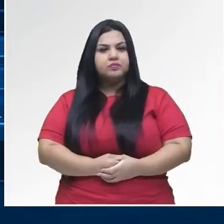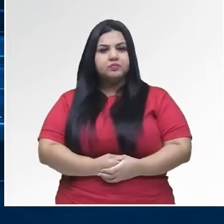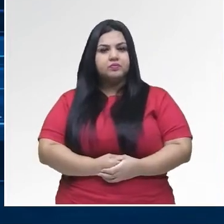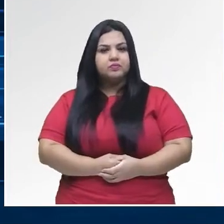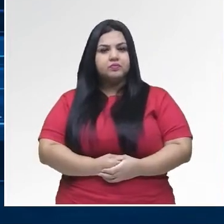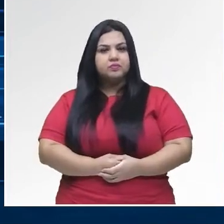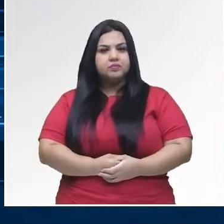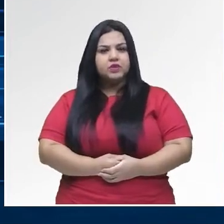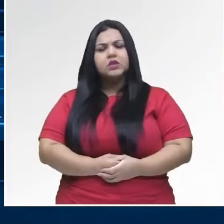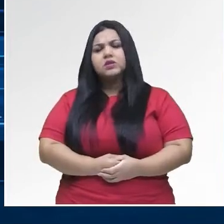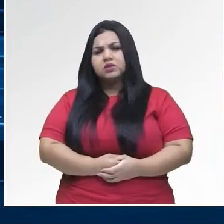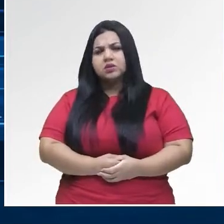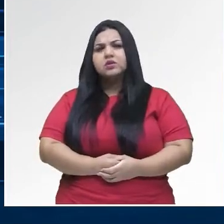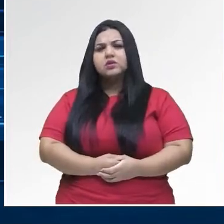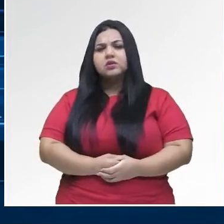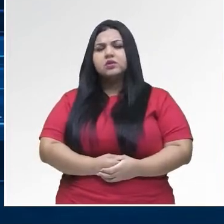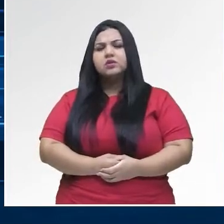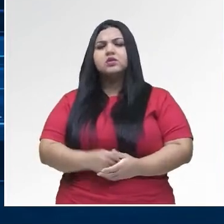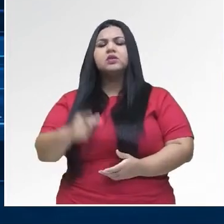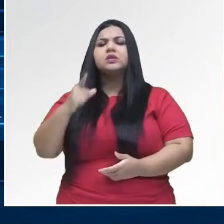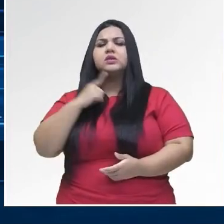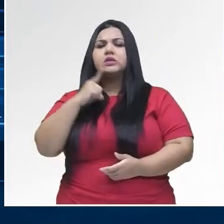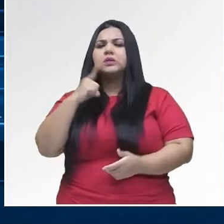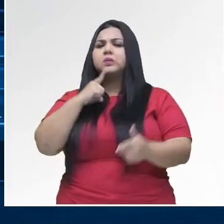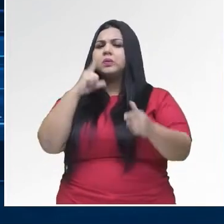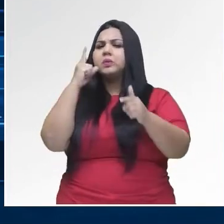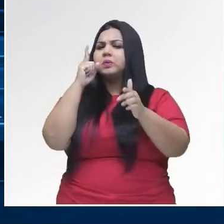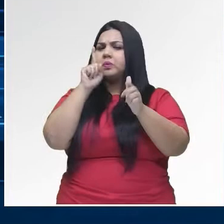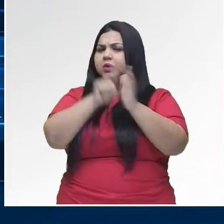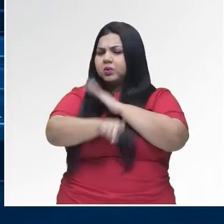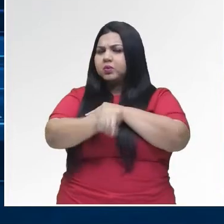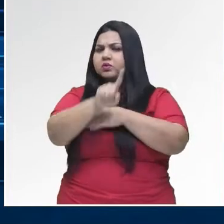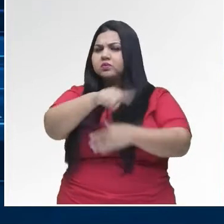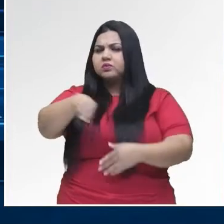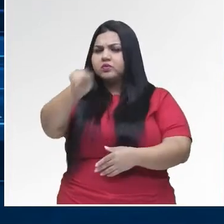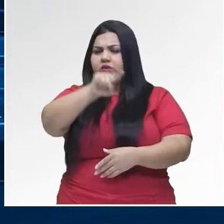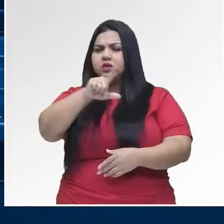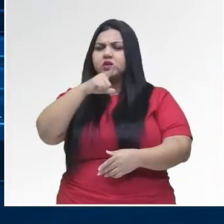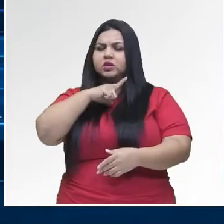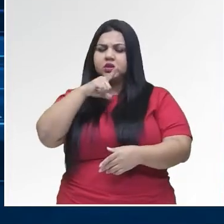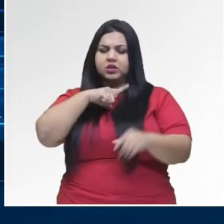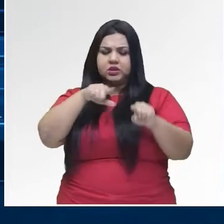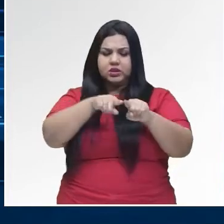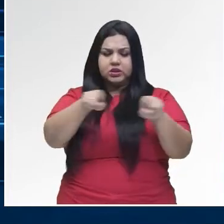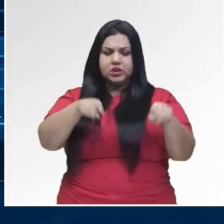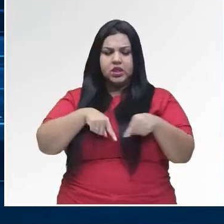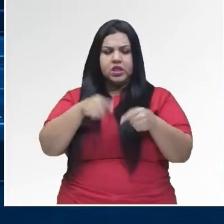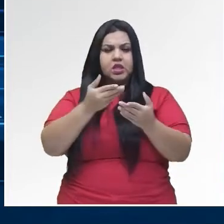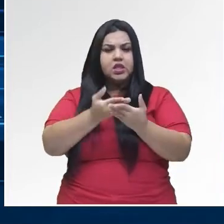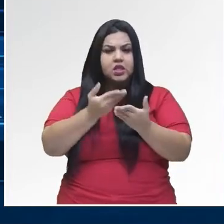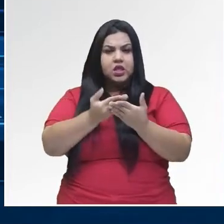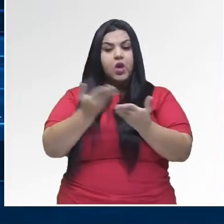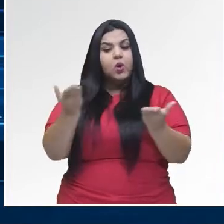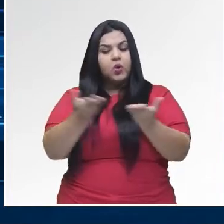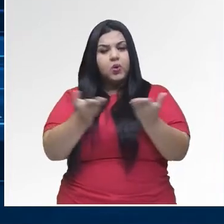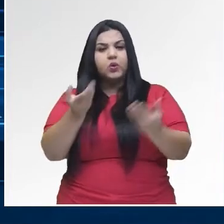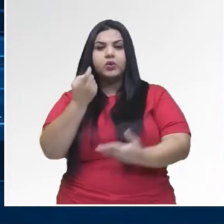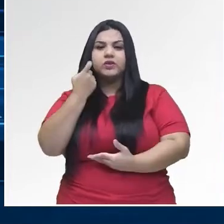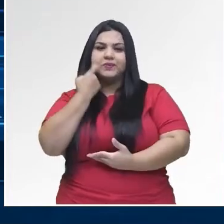Aí vem uma questão que eu coloco para vocês. Vocês estão aí na sala de aula, hoje é